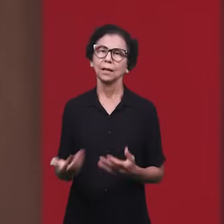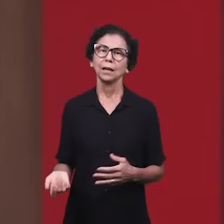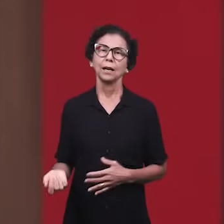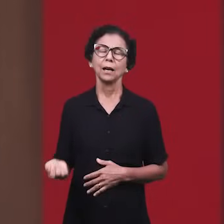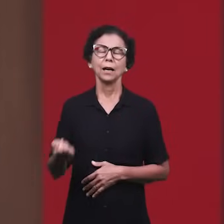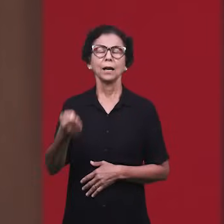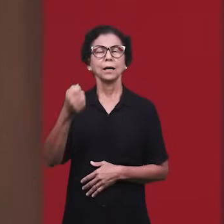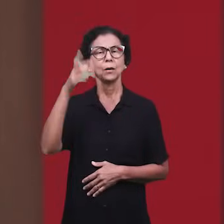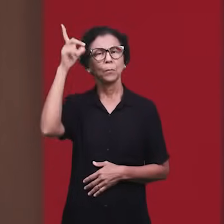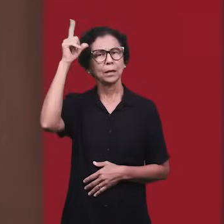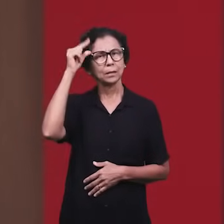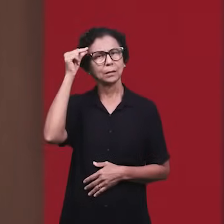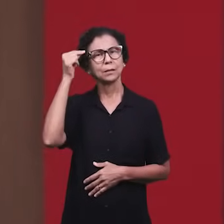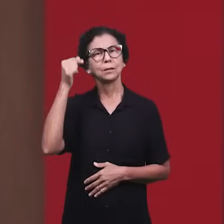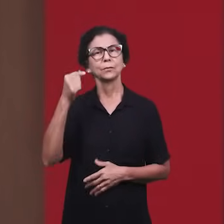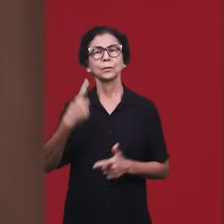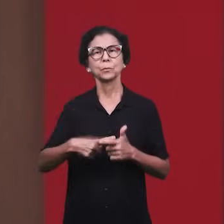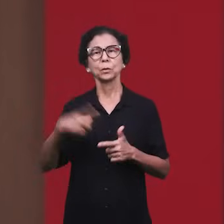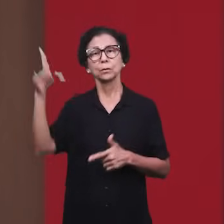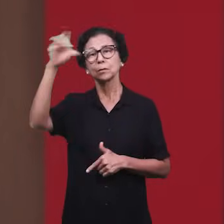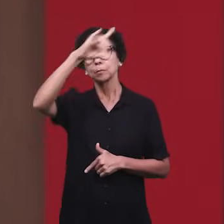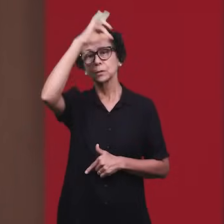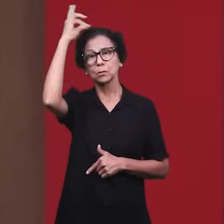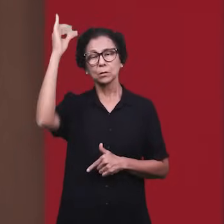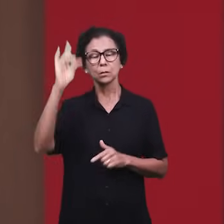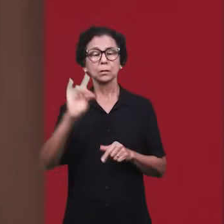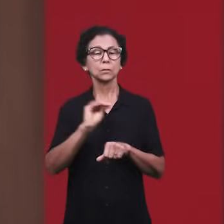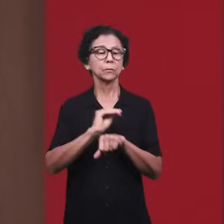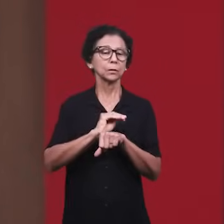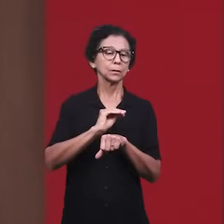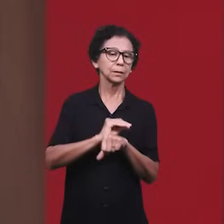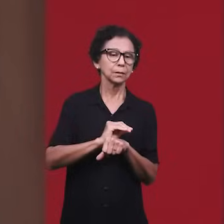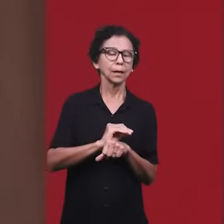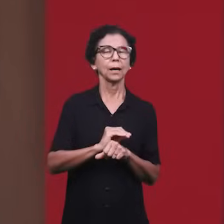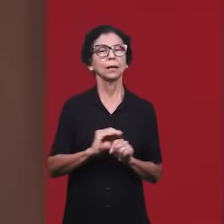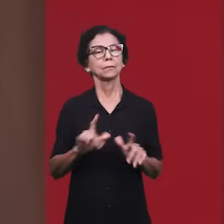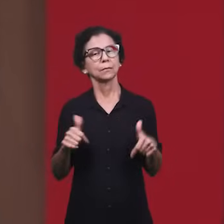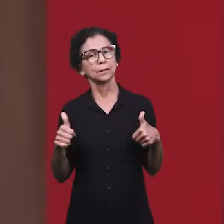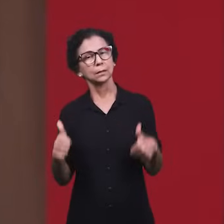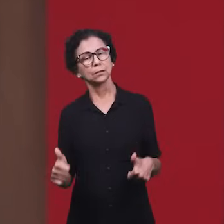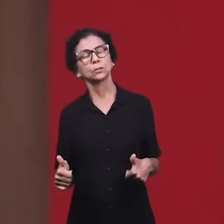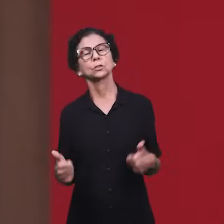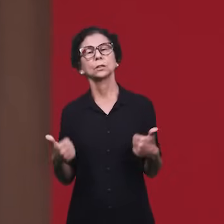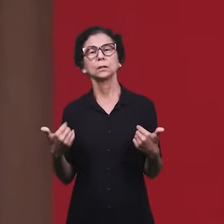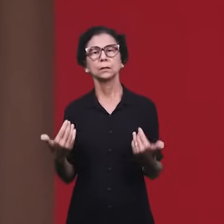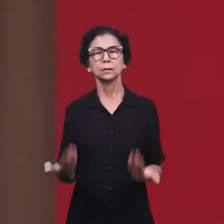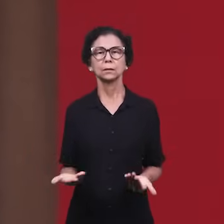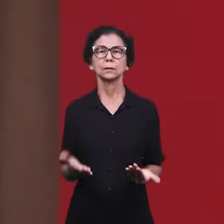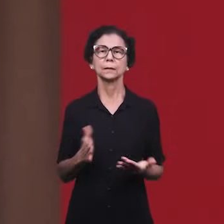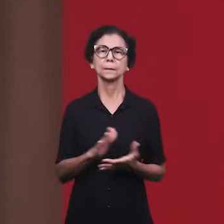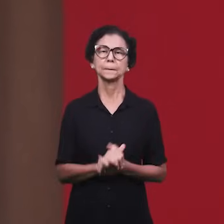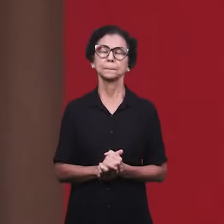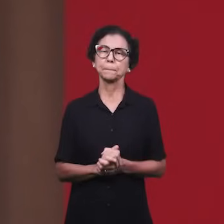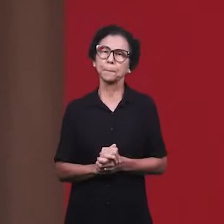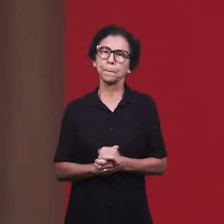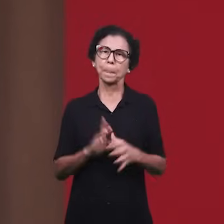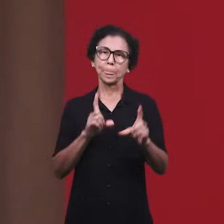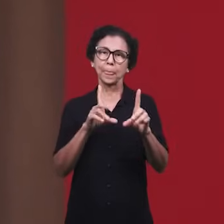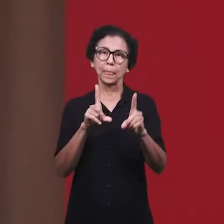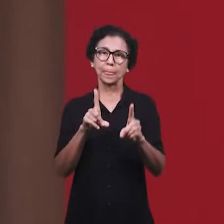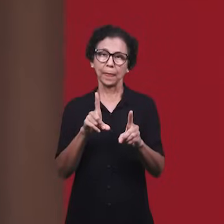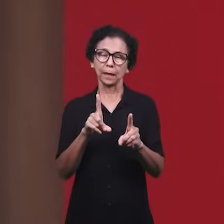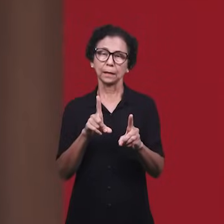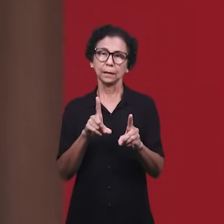porque o espírito santo vai cuidar o espírito santo vai operar eh o resultado da instrução da doutrina na vida dos nossos filhos